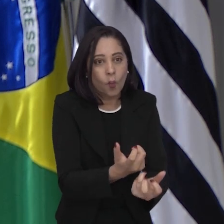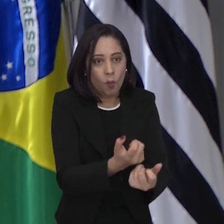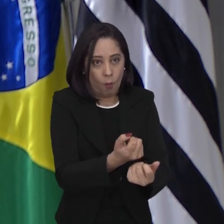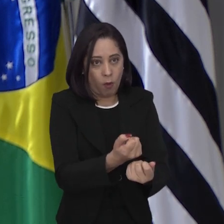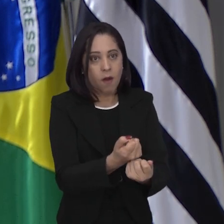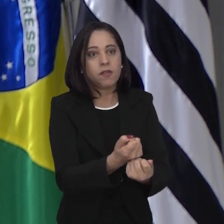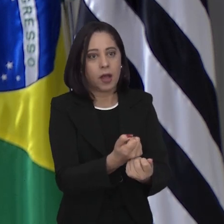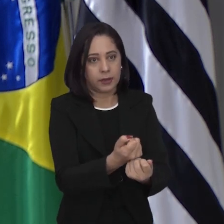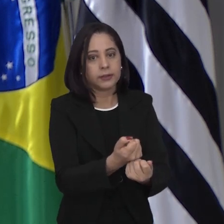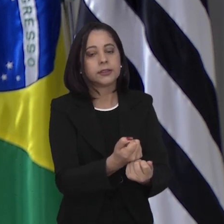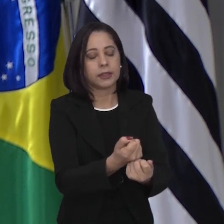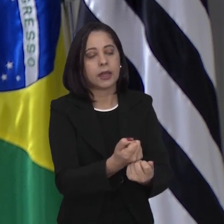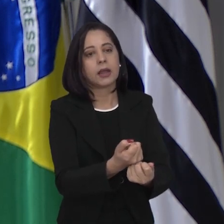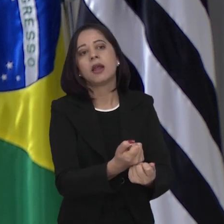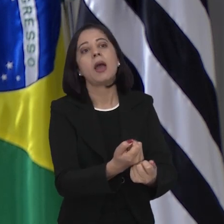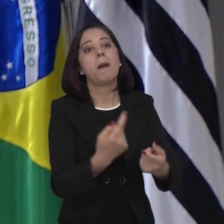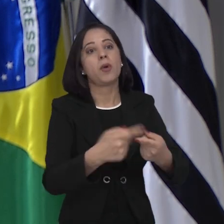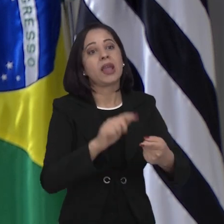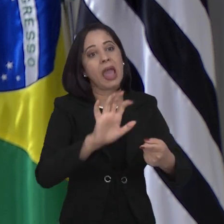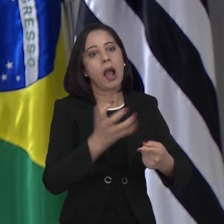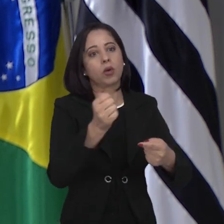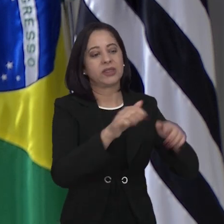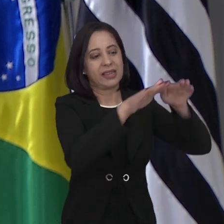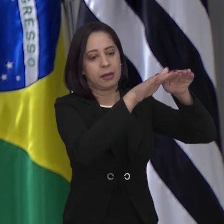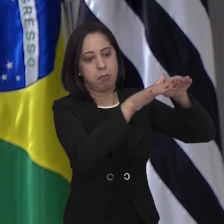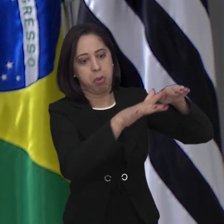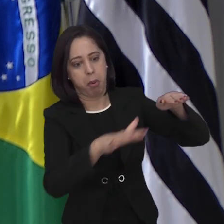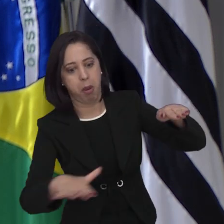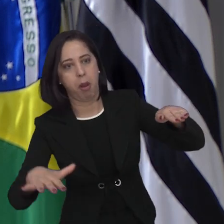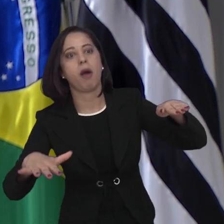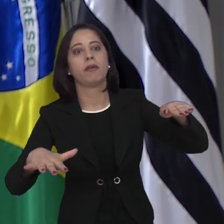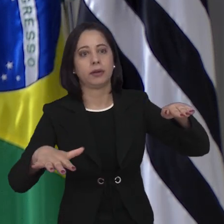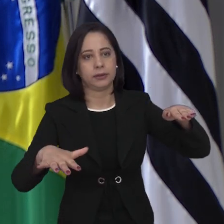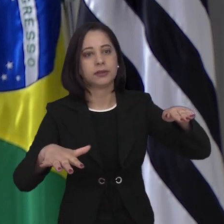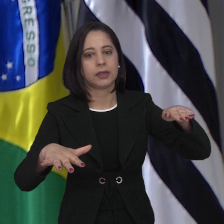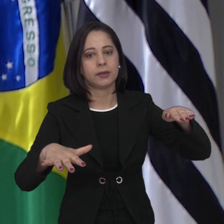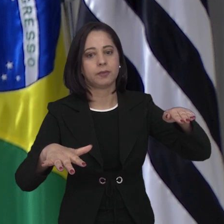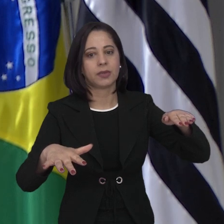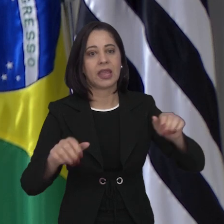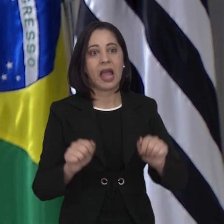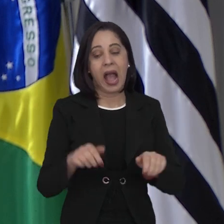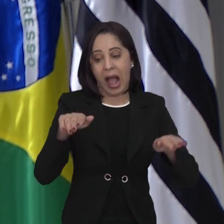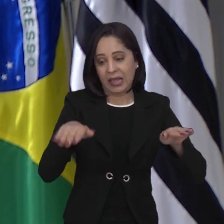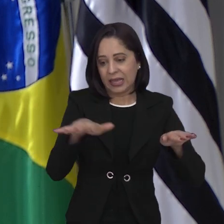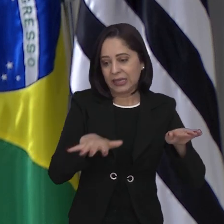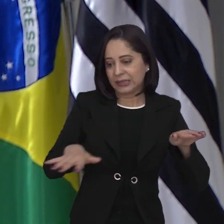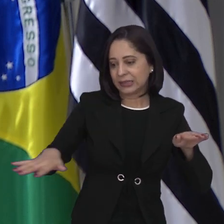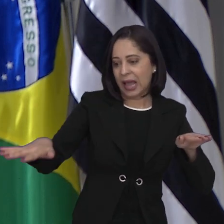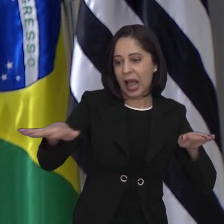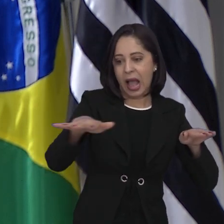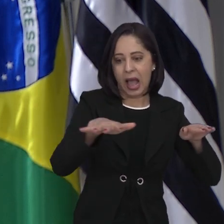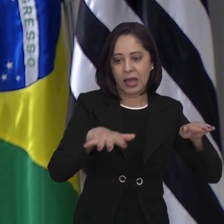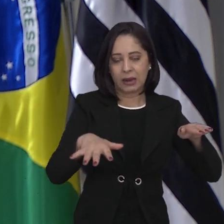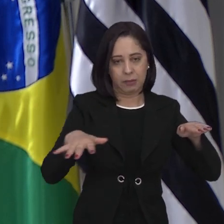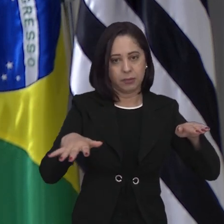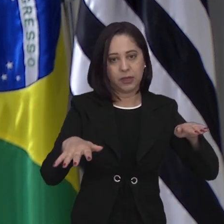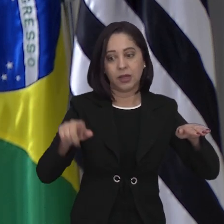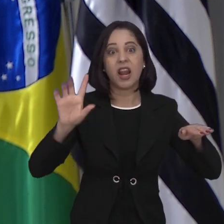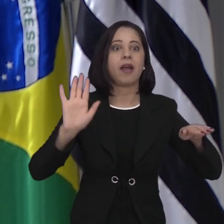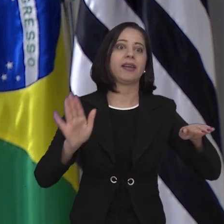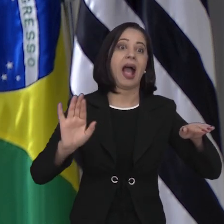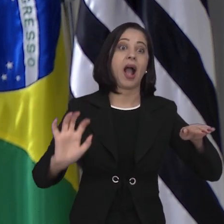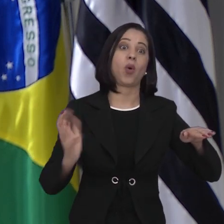as atividades na questão de escorregamento é o saturamento de solo. Na área plana, na área baixa, aí já é